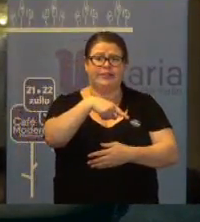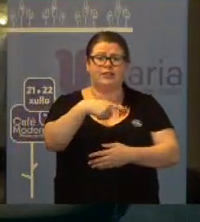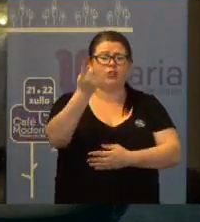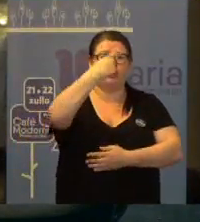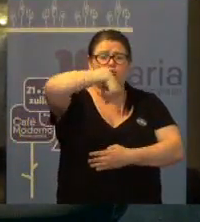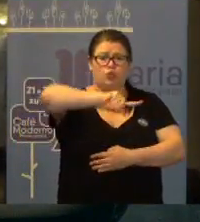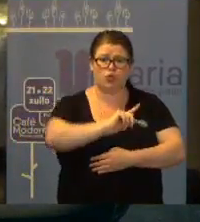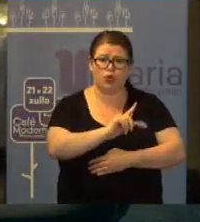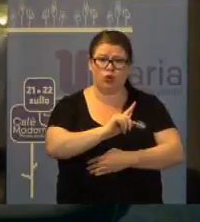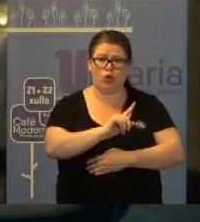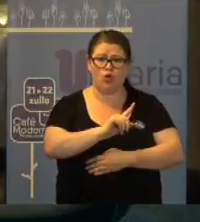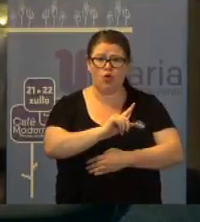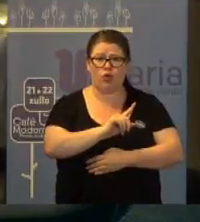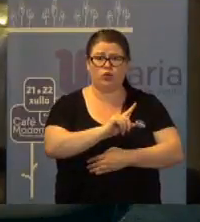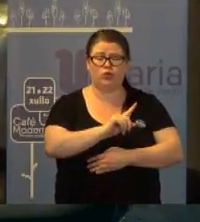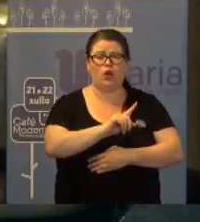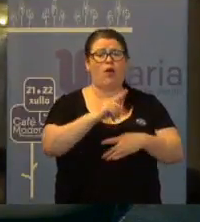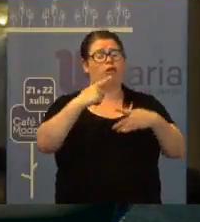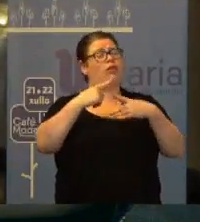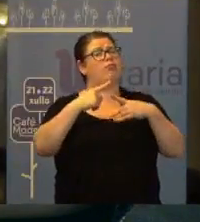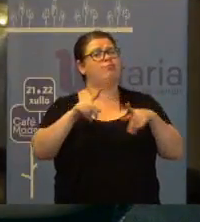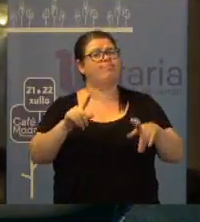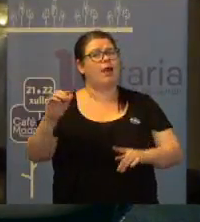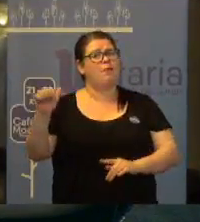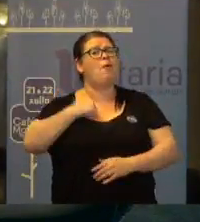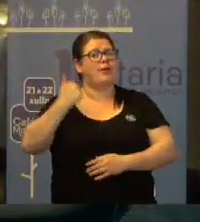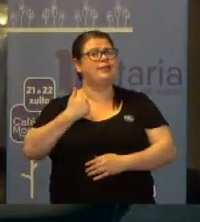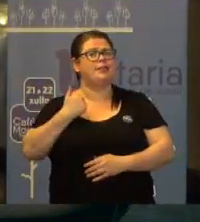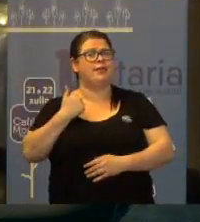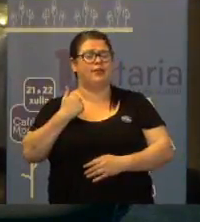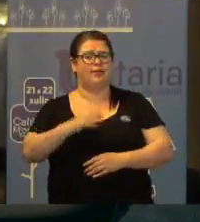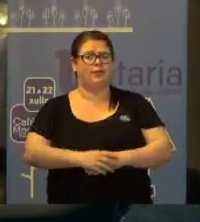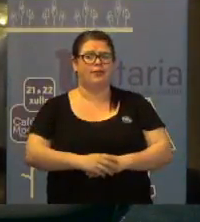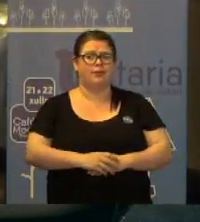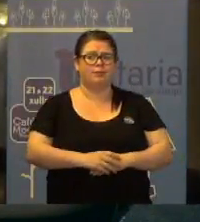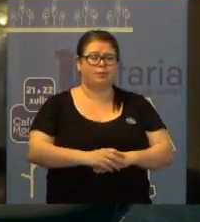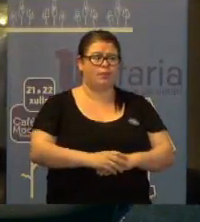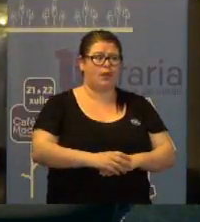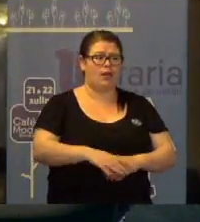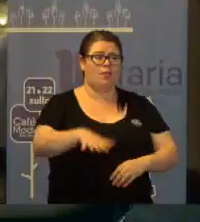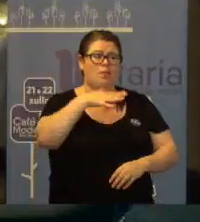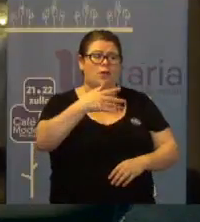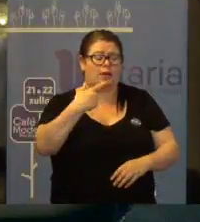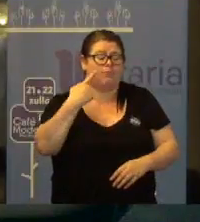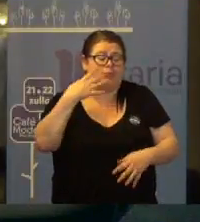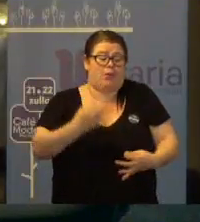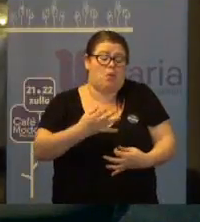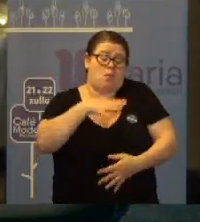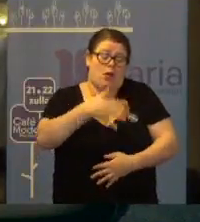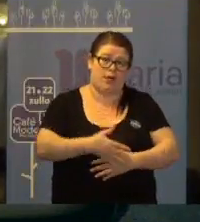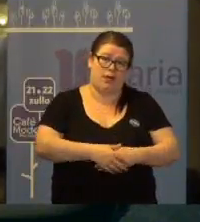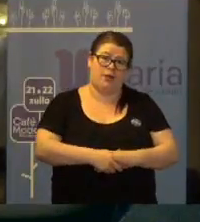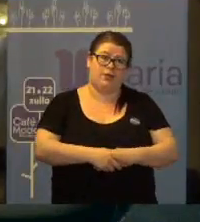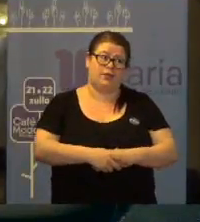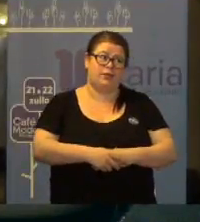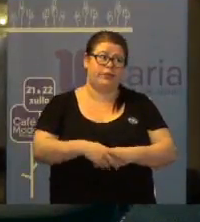nós a oportunidade de diferenciarnos e de crear esa hegemonía social e electoral. Por qué? Por que creo eso? Bueno, vou